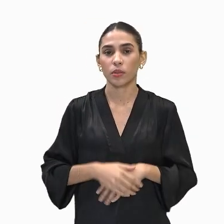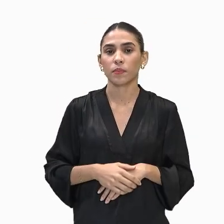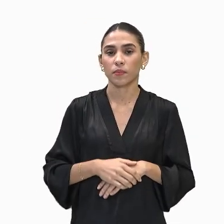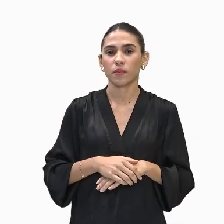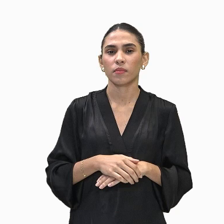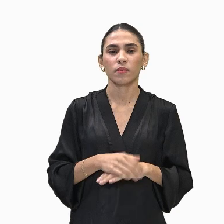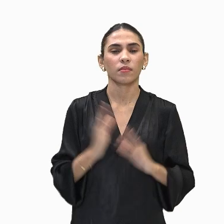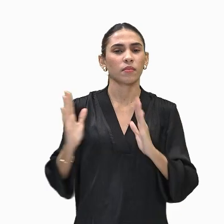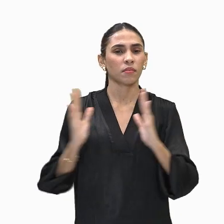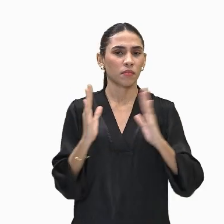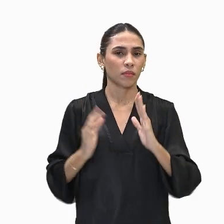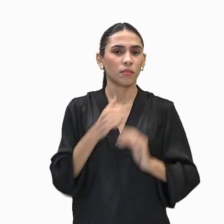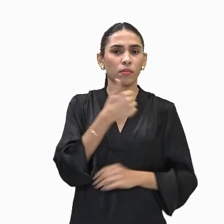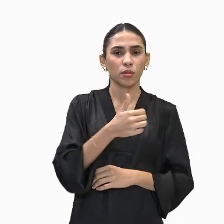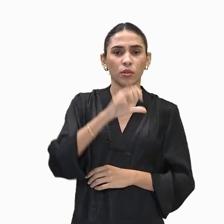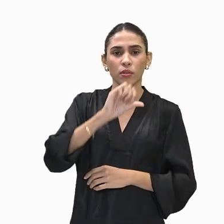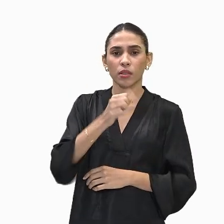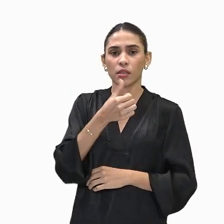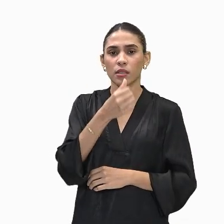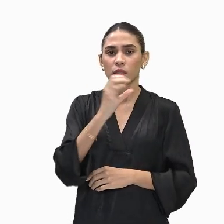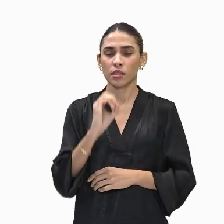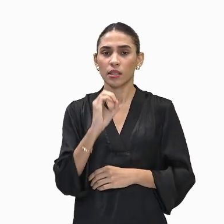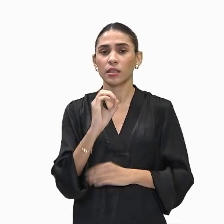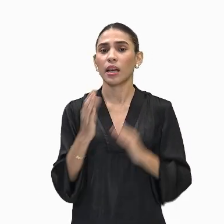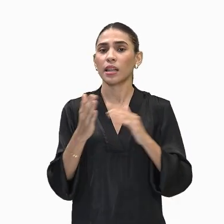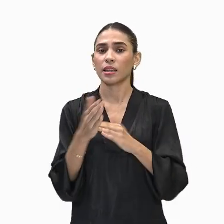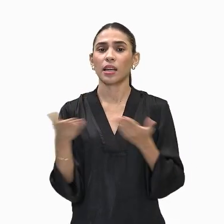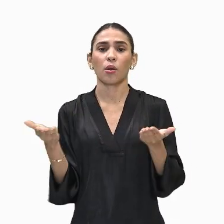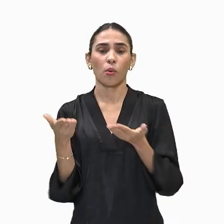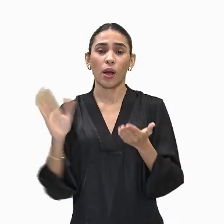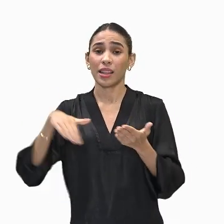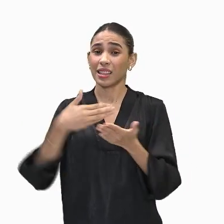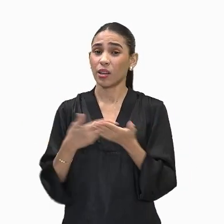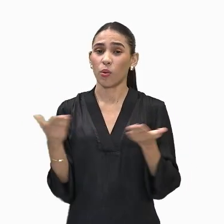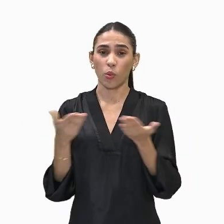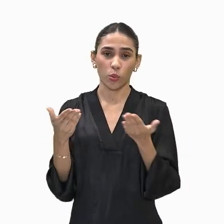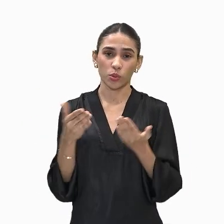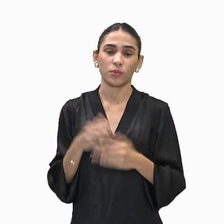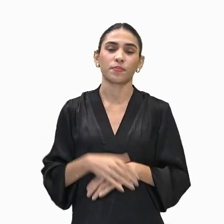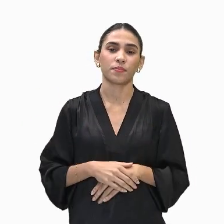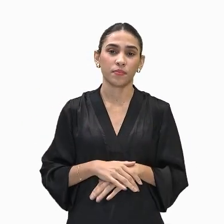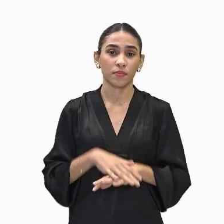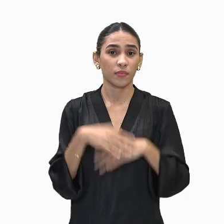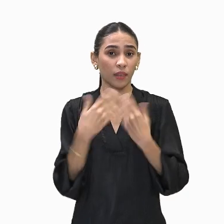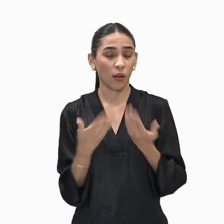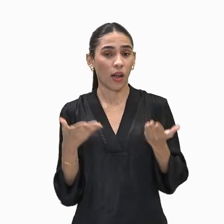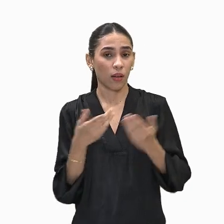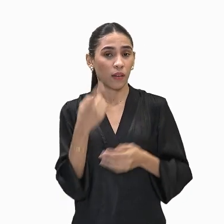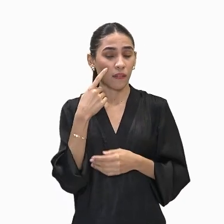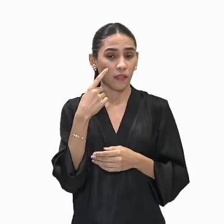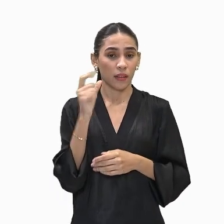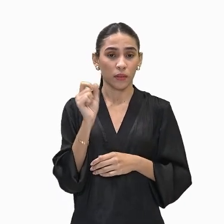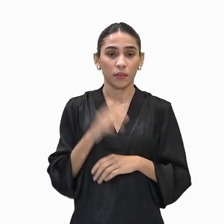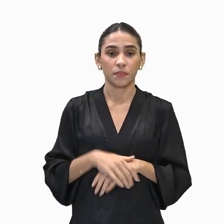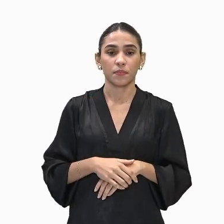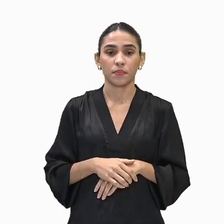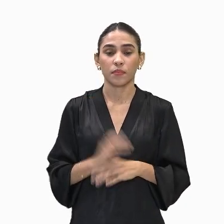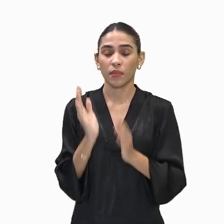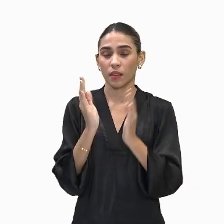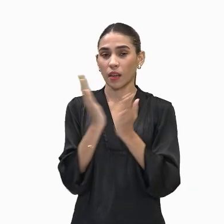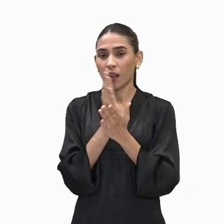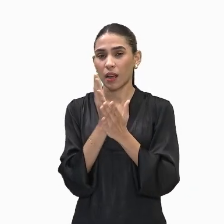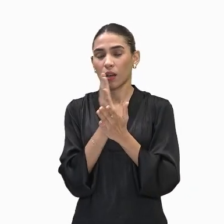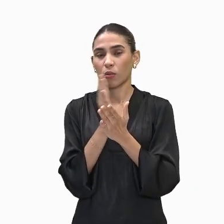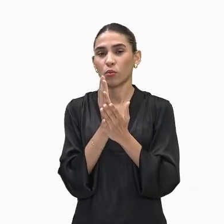década de 1960 até os dias atuais. Então, a gente vai ver aqui algumas